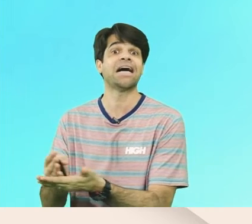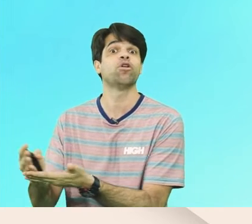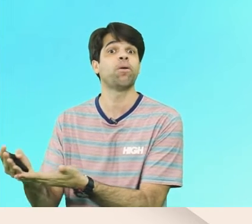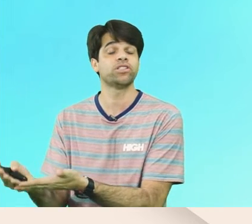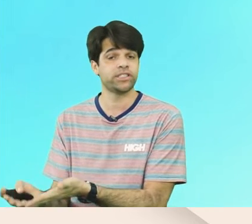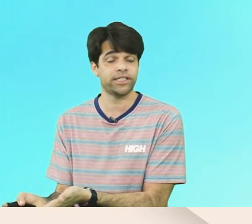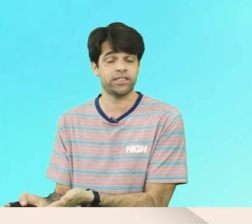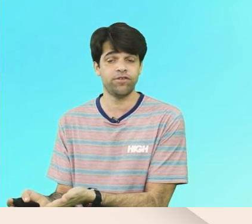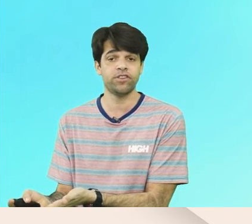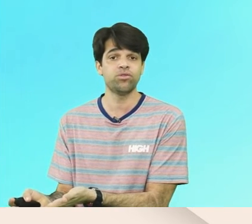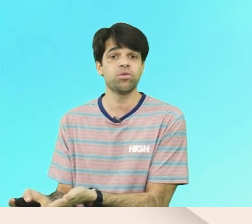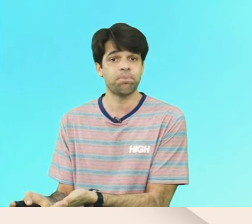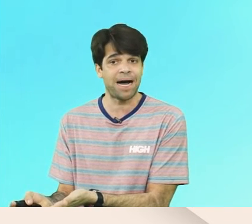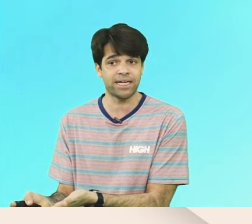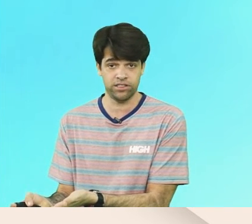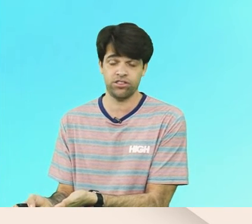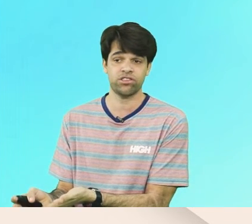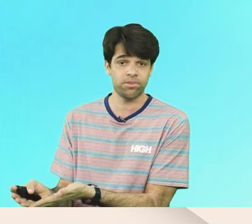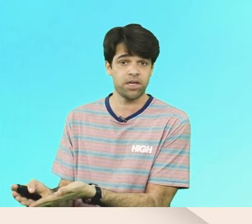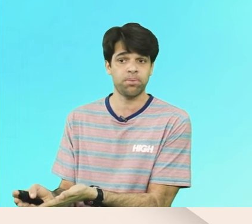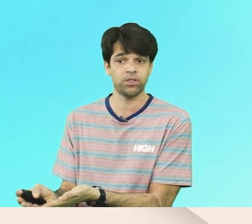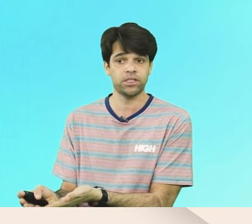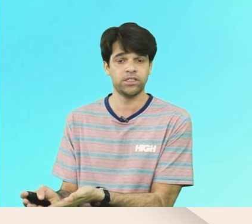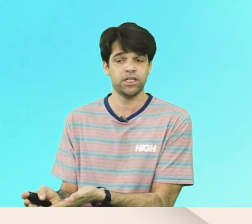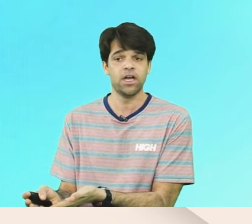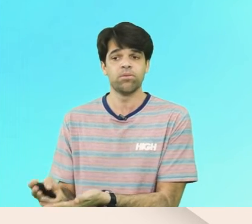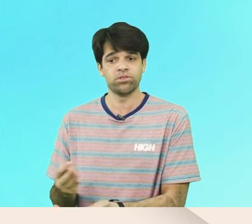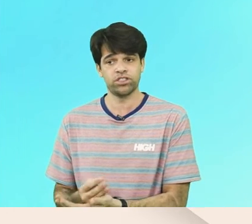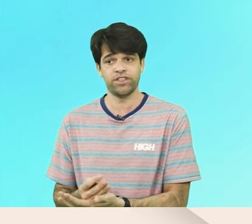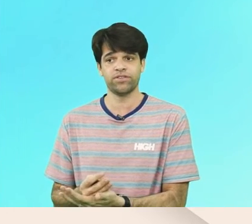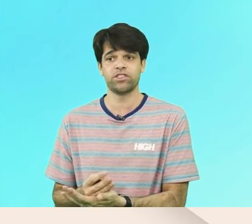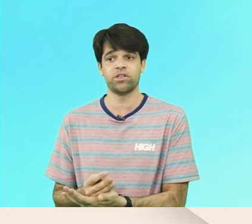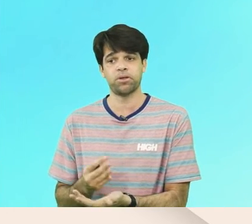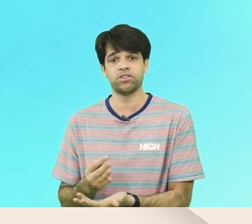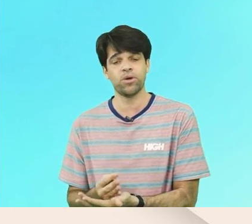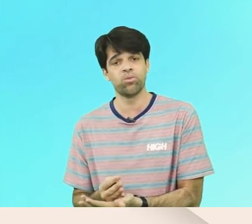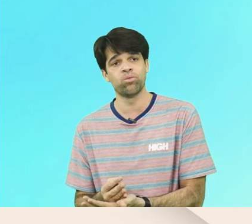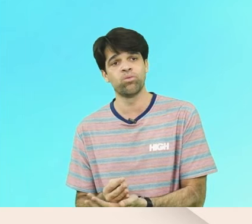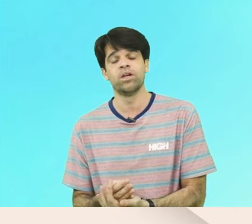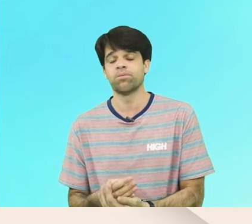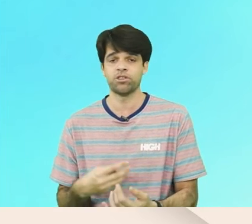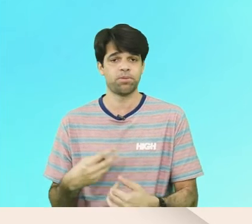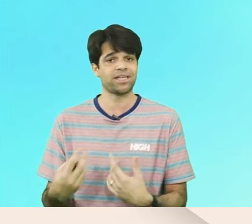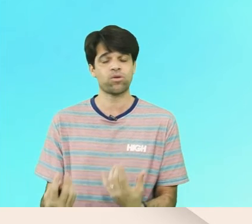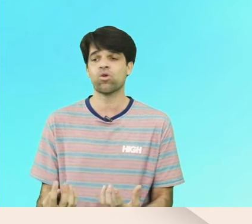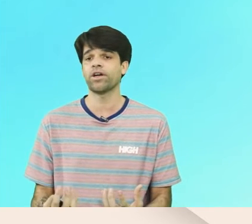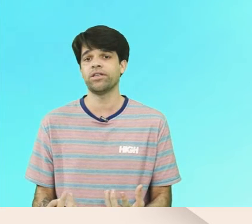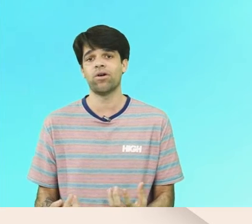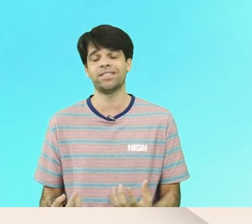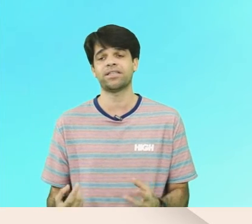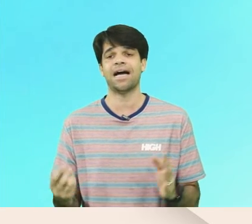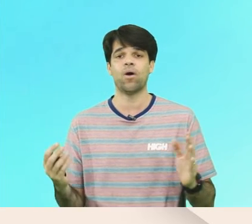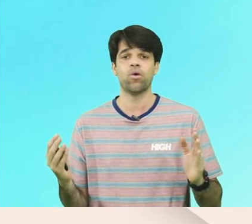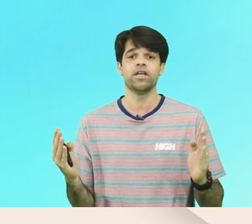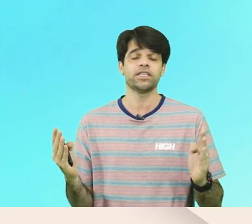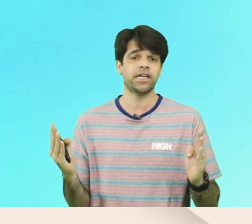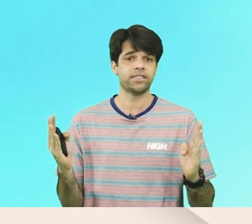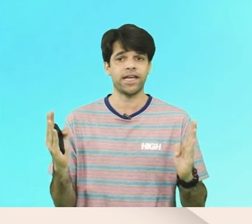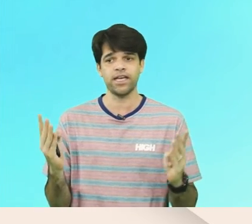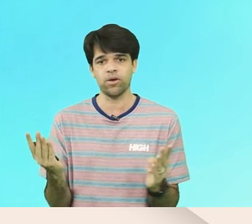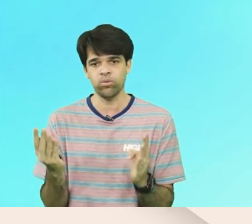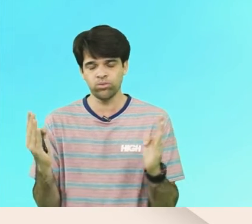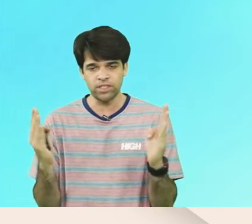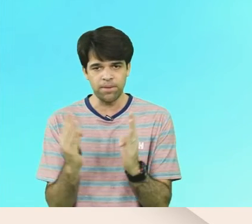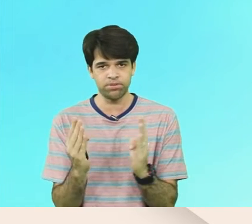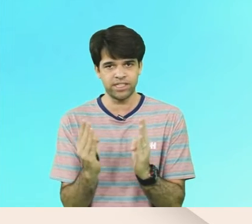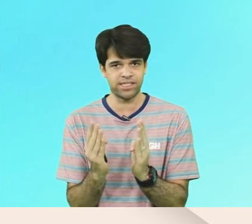teu entregável pode ser dividido em partes, isso também é importante. Muitas vezes você pode estar concorrendo a um edital que